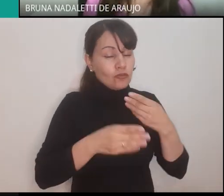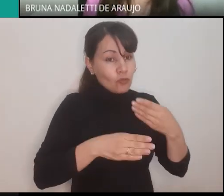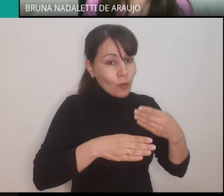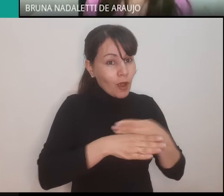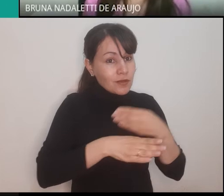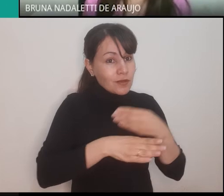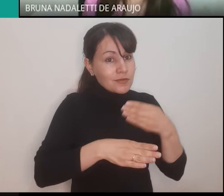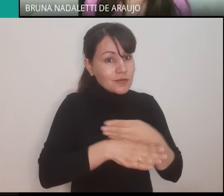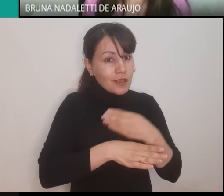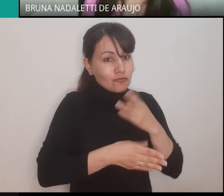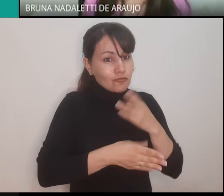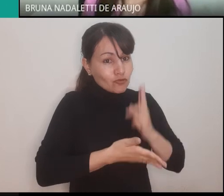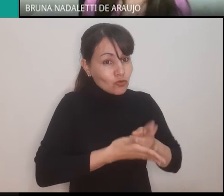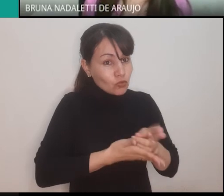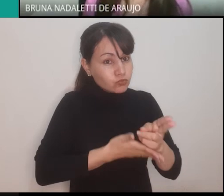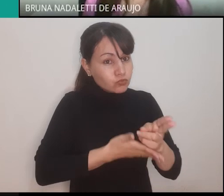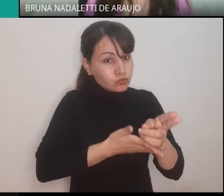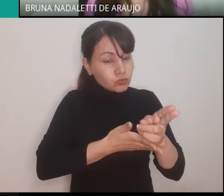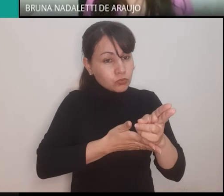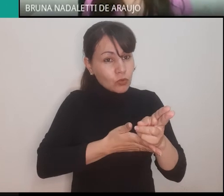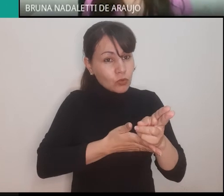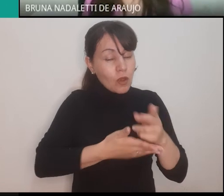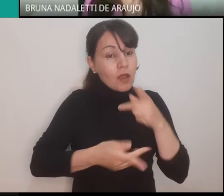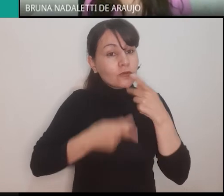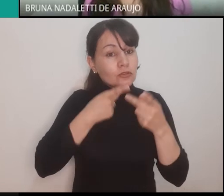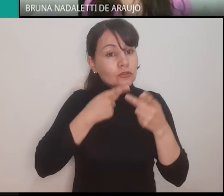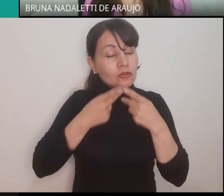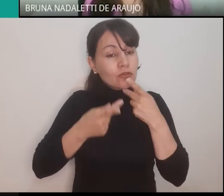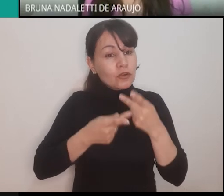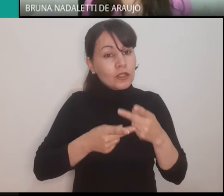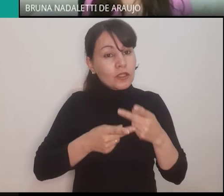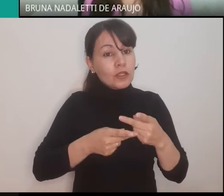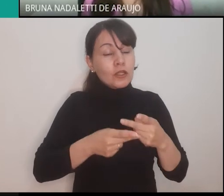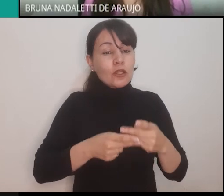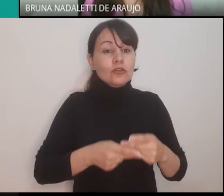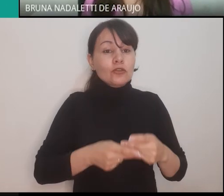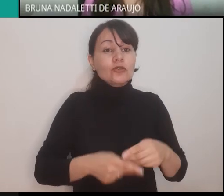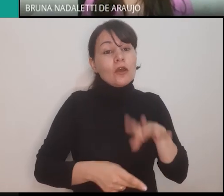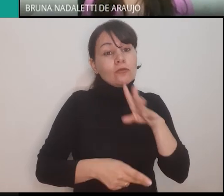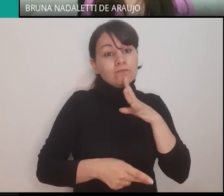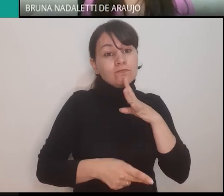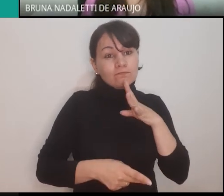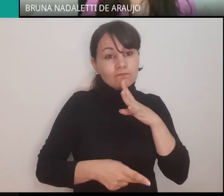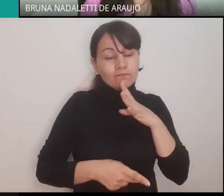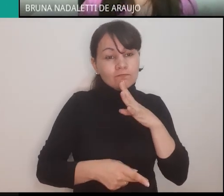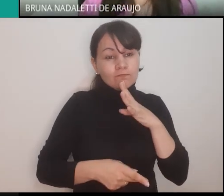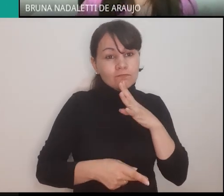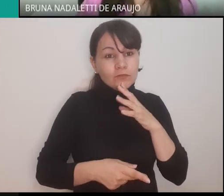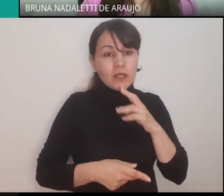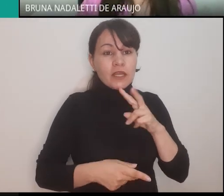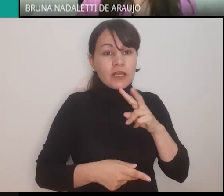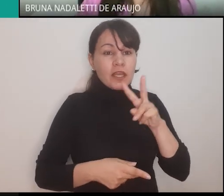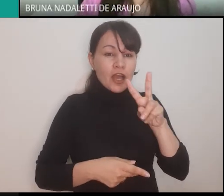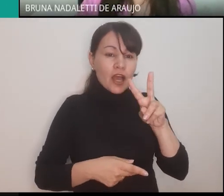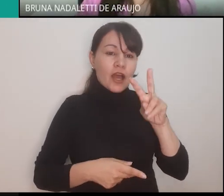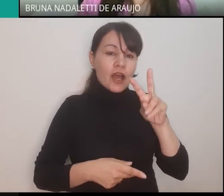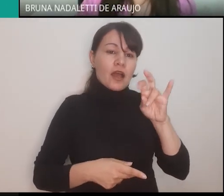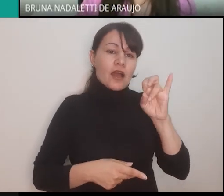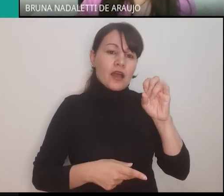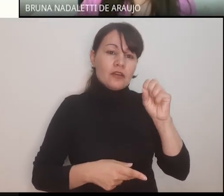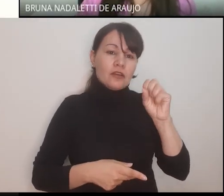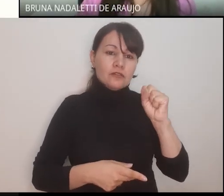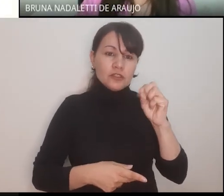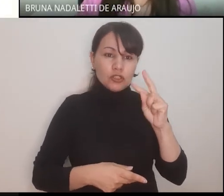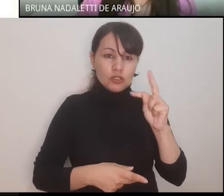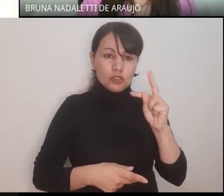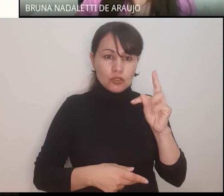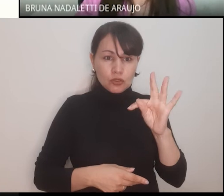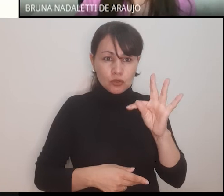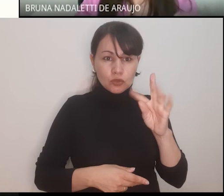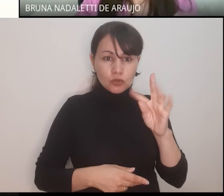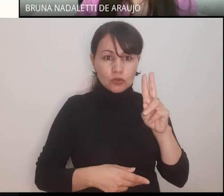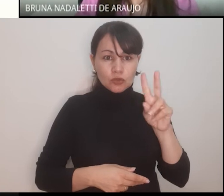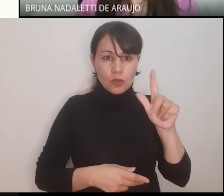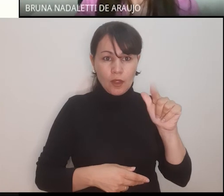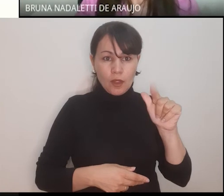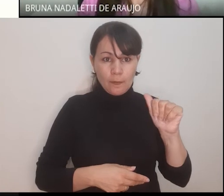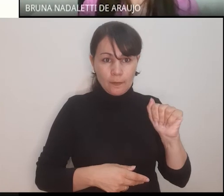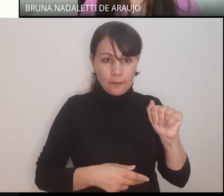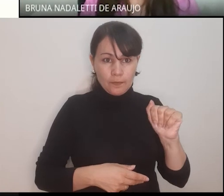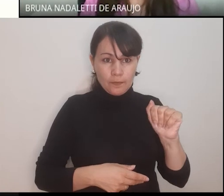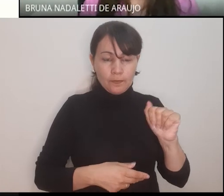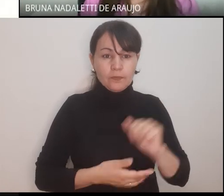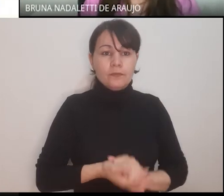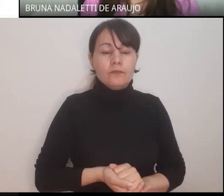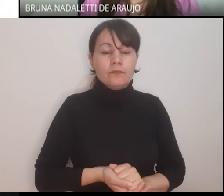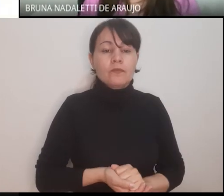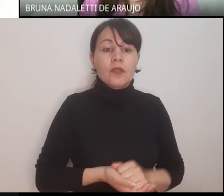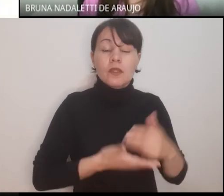acesso permanente, eu estou falando da mais conhecida, que é a fístula arteriovenosa.